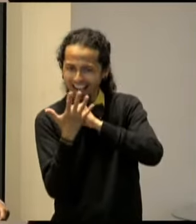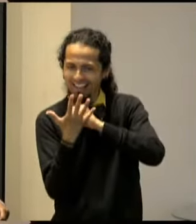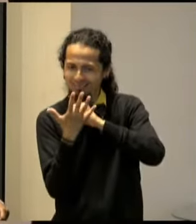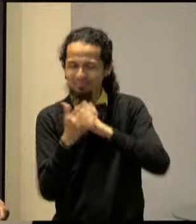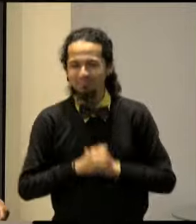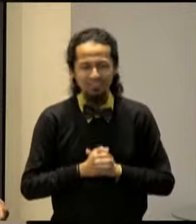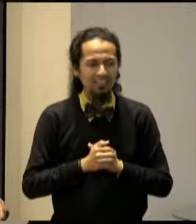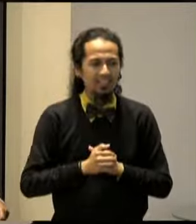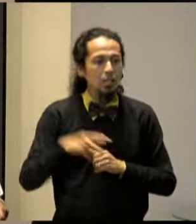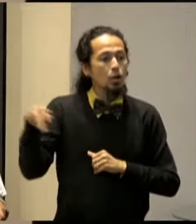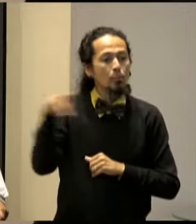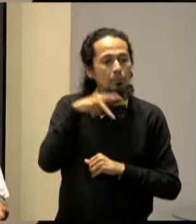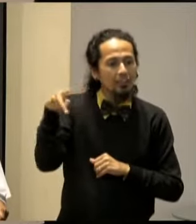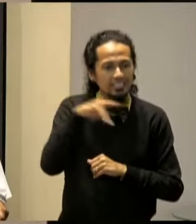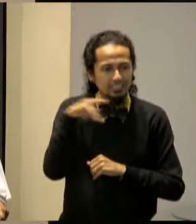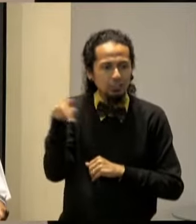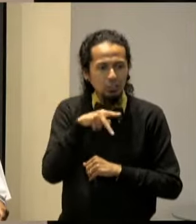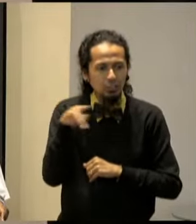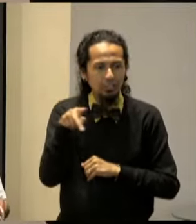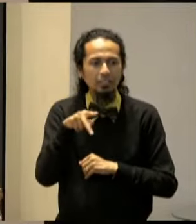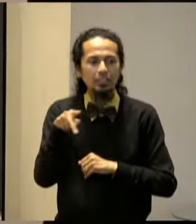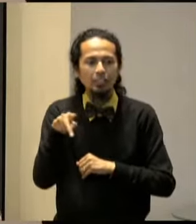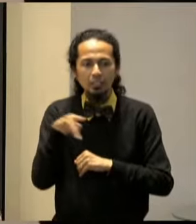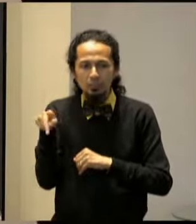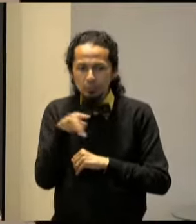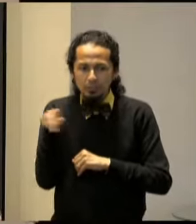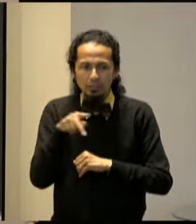professora Franciane Martins.